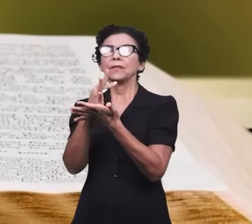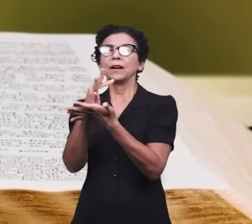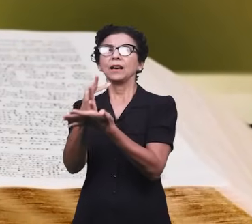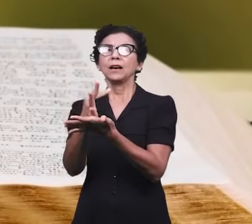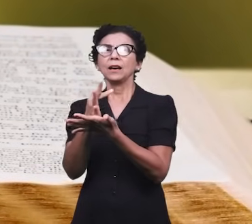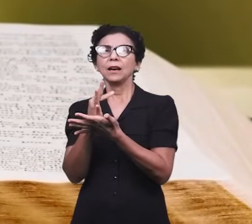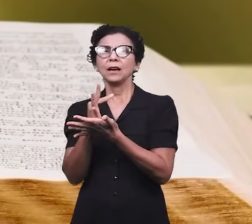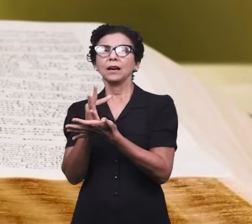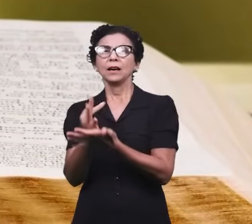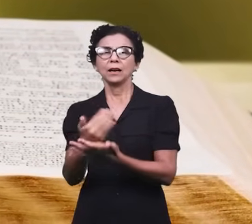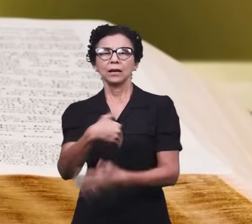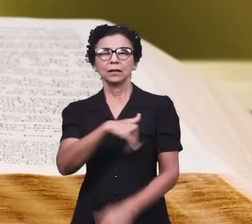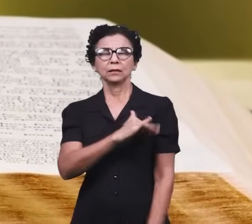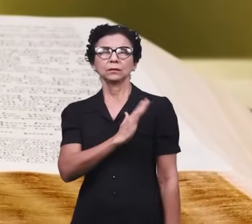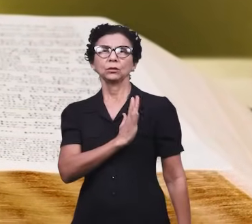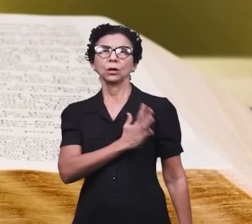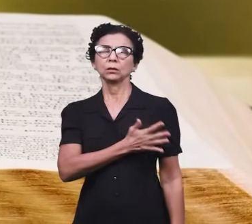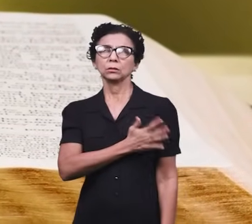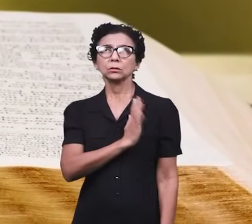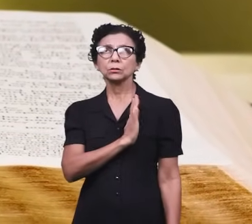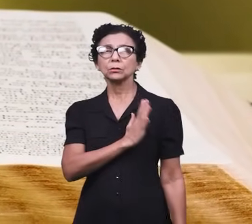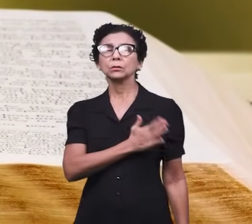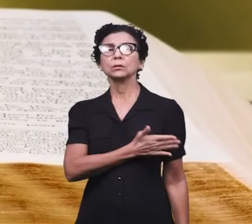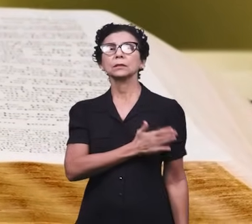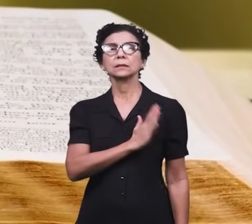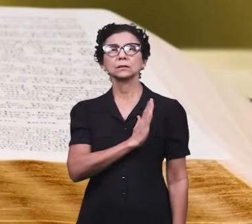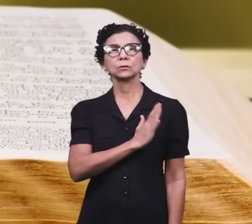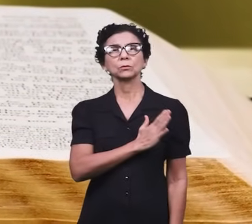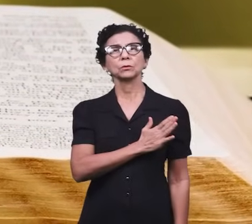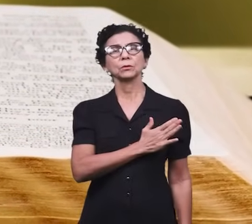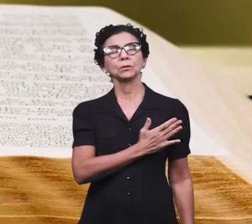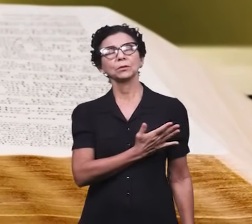renova a fé em nossos